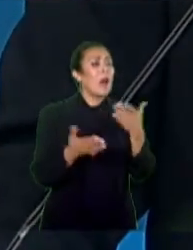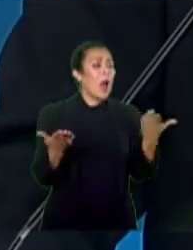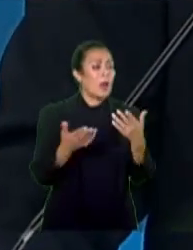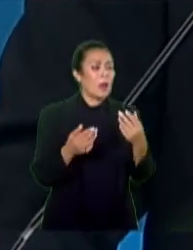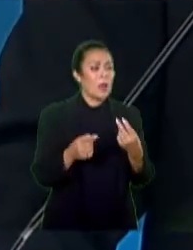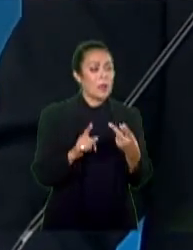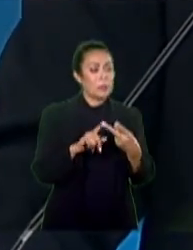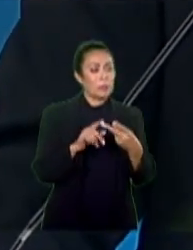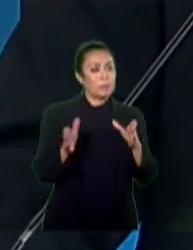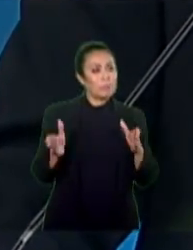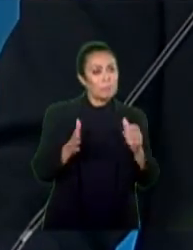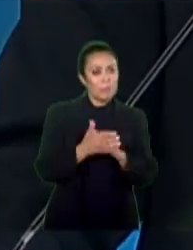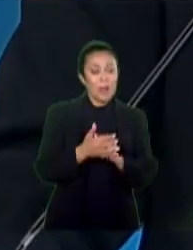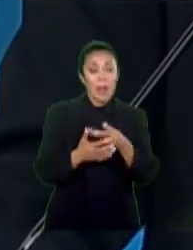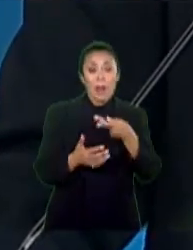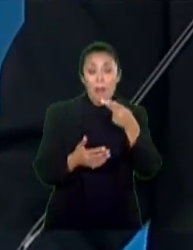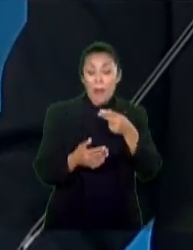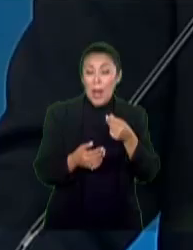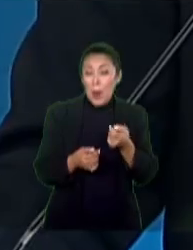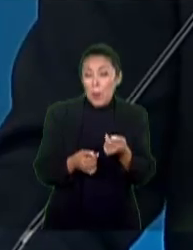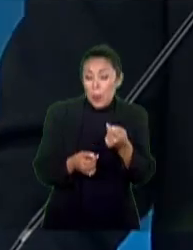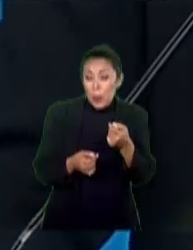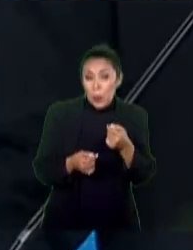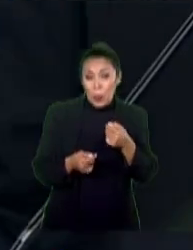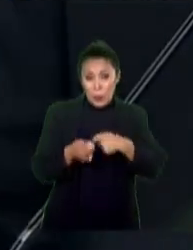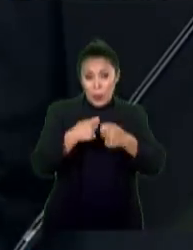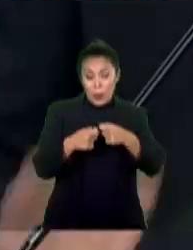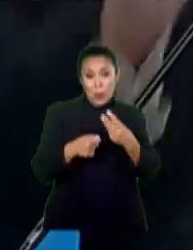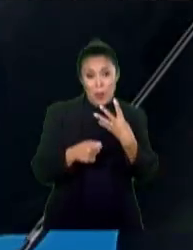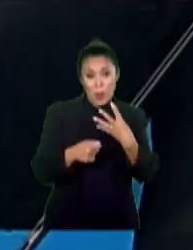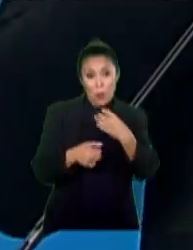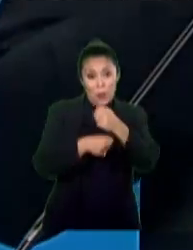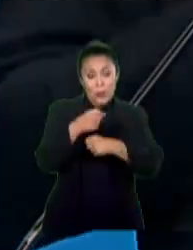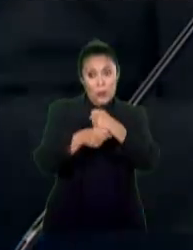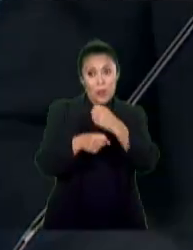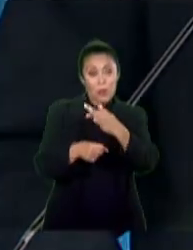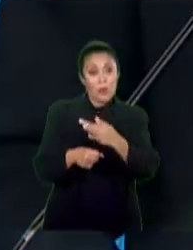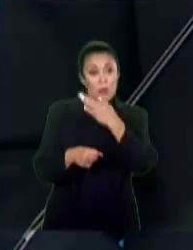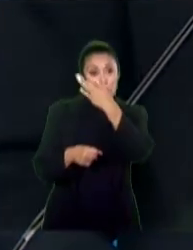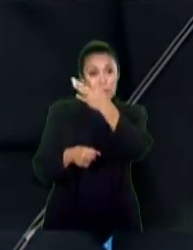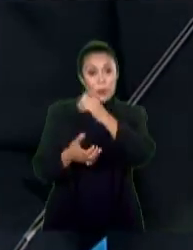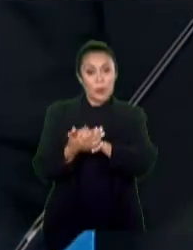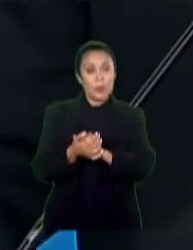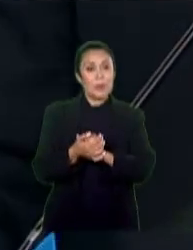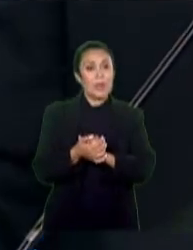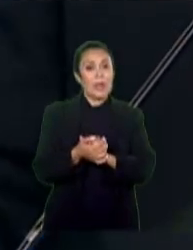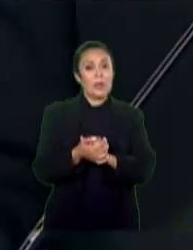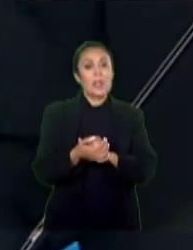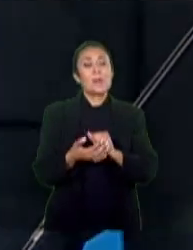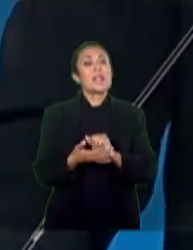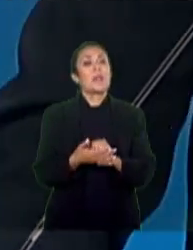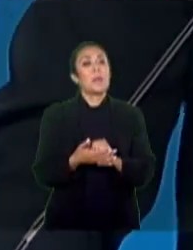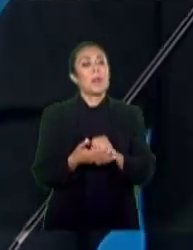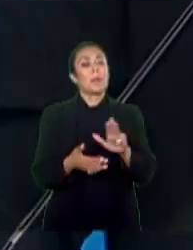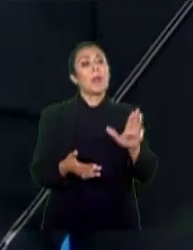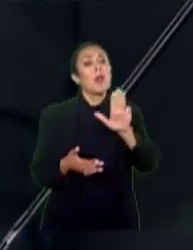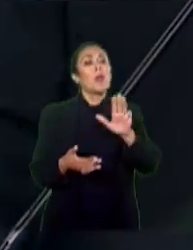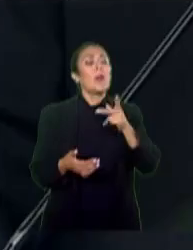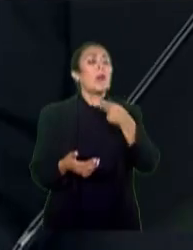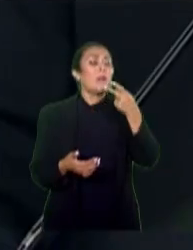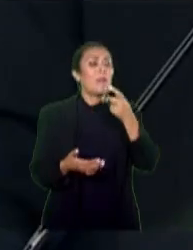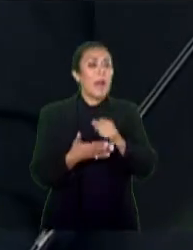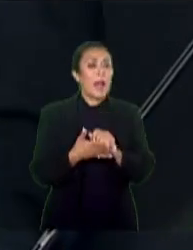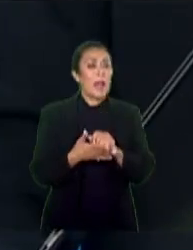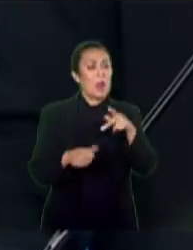pouco da economia para os próximos 4 anos o principal adversário do Senhor o ex-presidente Lula fala em um estado maior